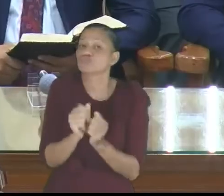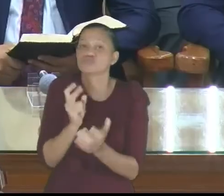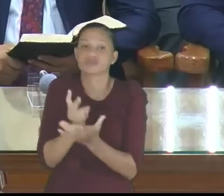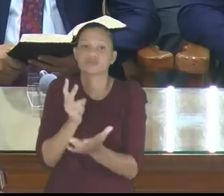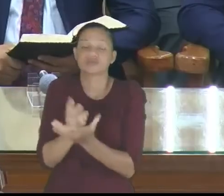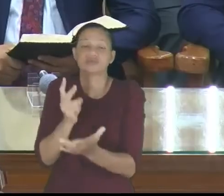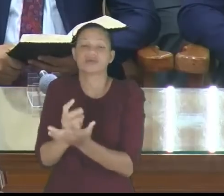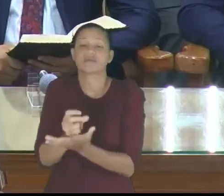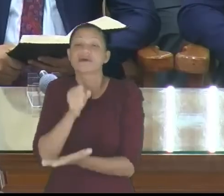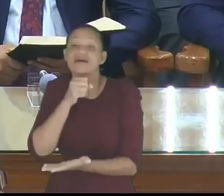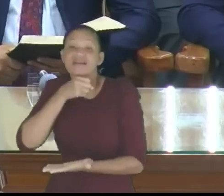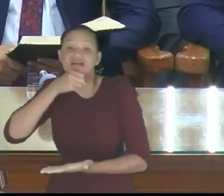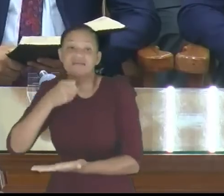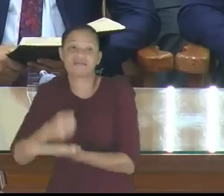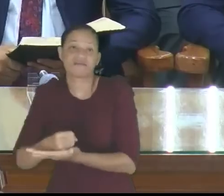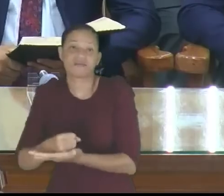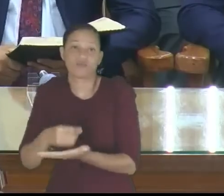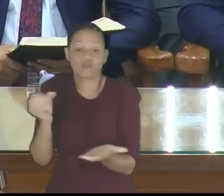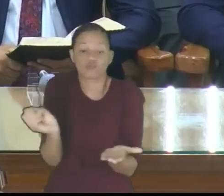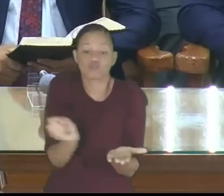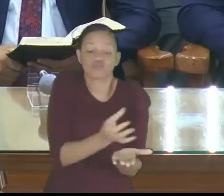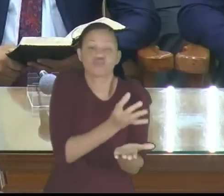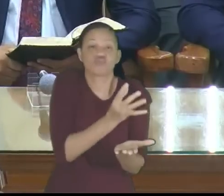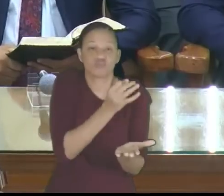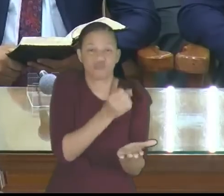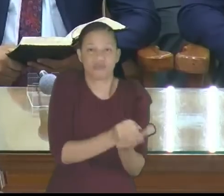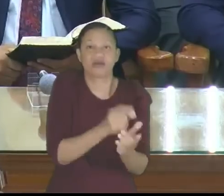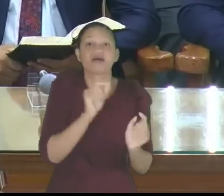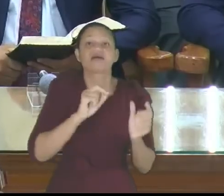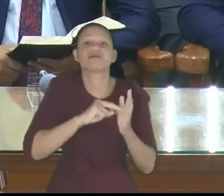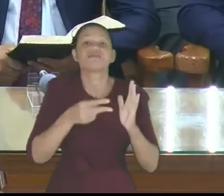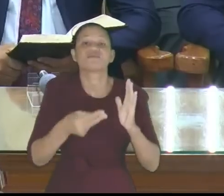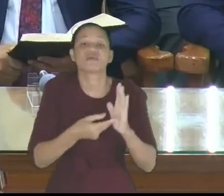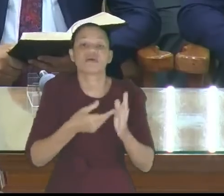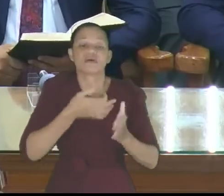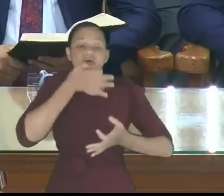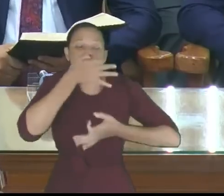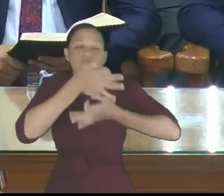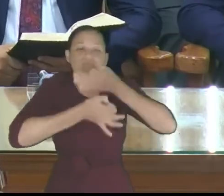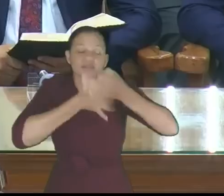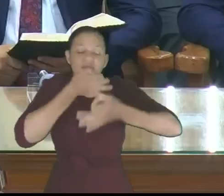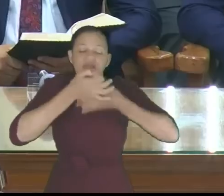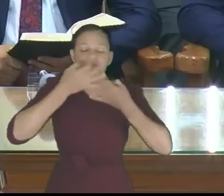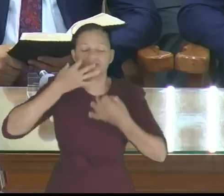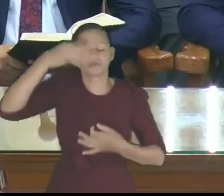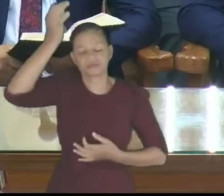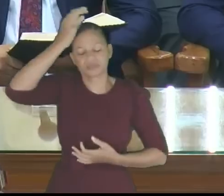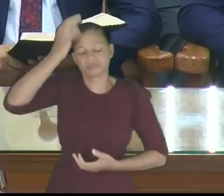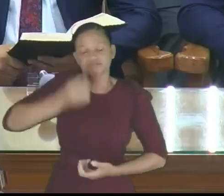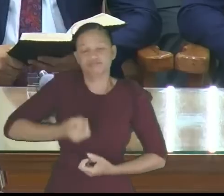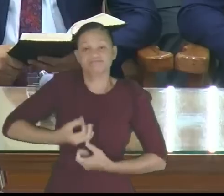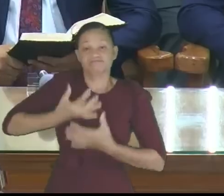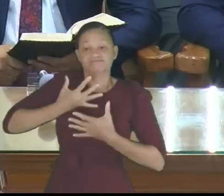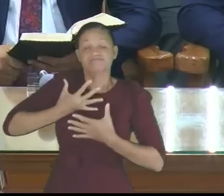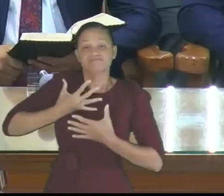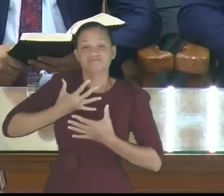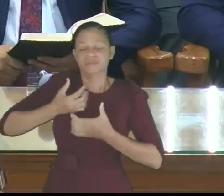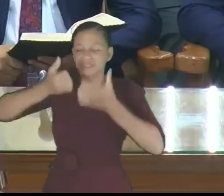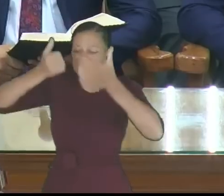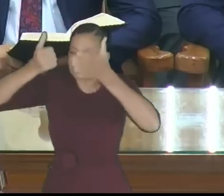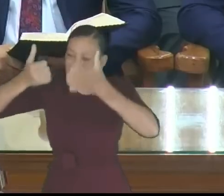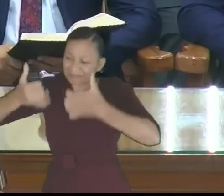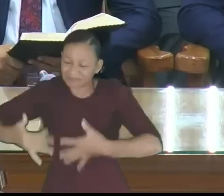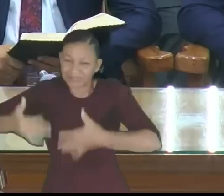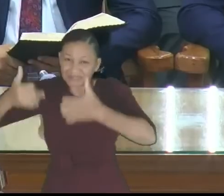O Novo Testamento é o comentário, inspirado pelo Espírito Santo do Antigo, a explicação do